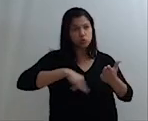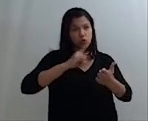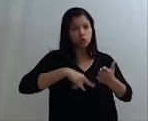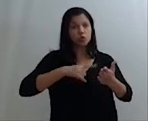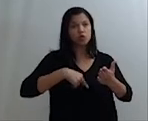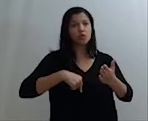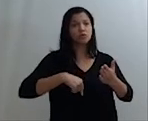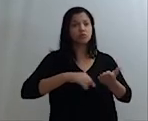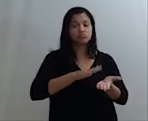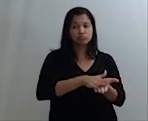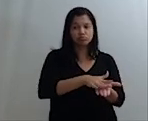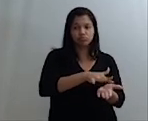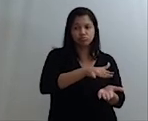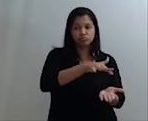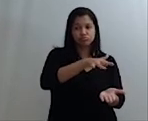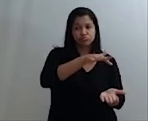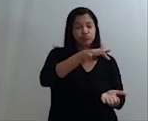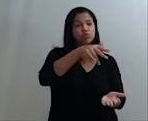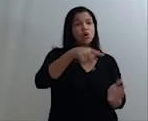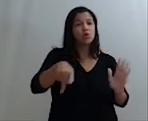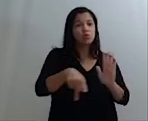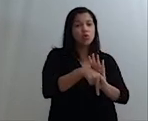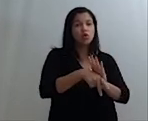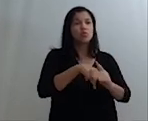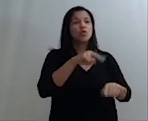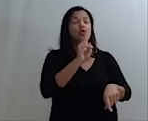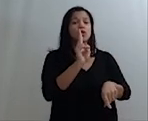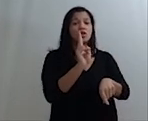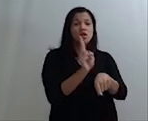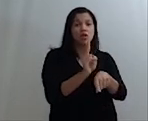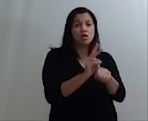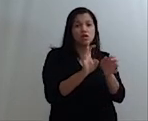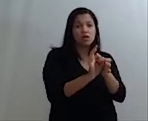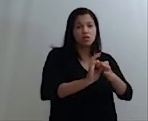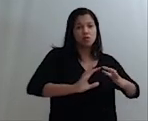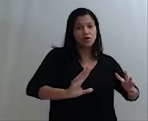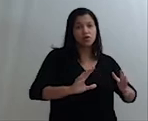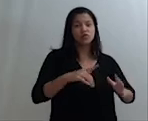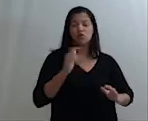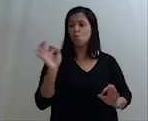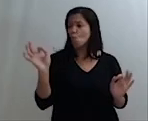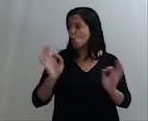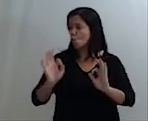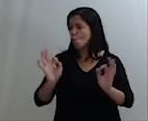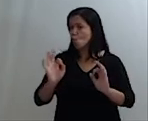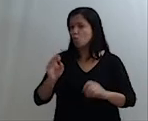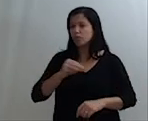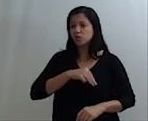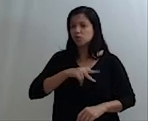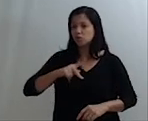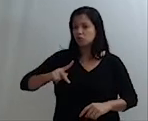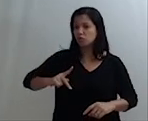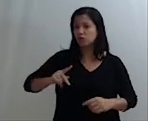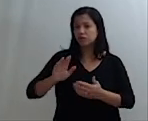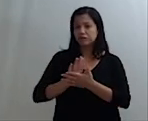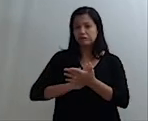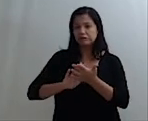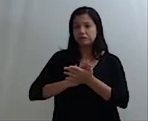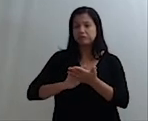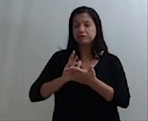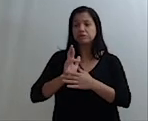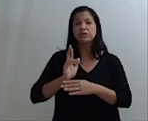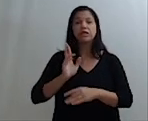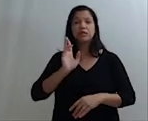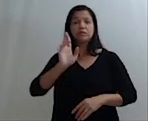o pedido de liberdade provisória não houve manifestação do Ministério Público não houve representação pela decretação da prisão